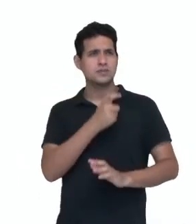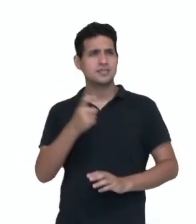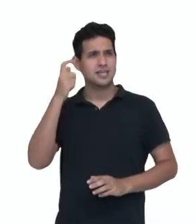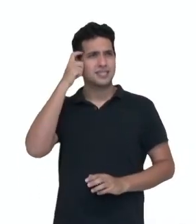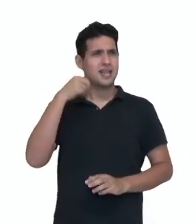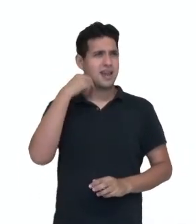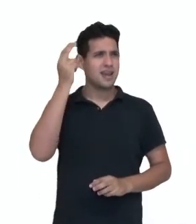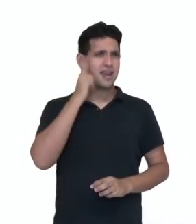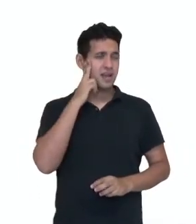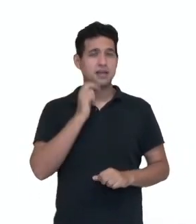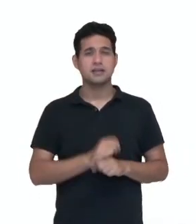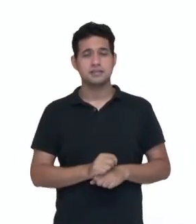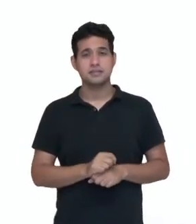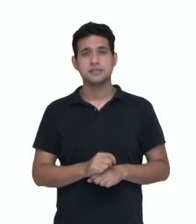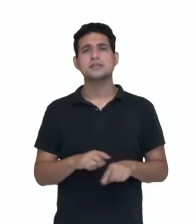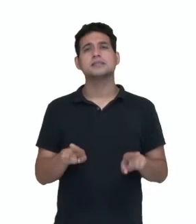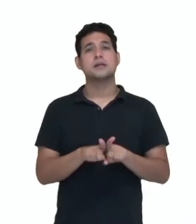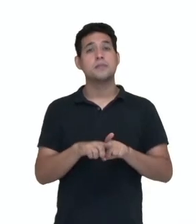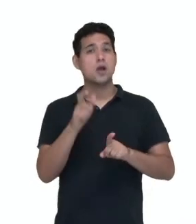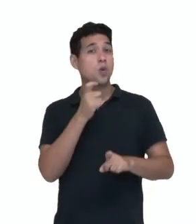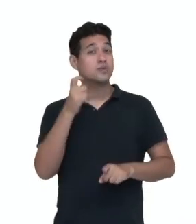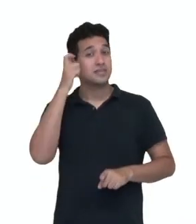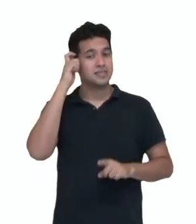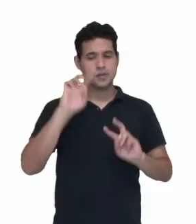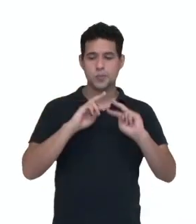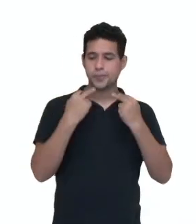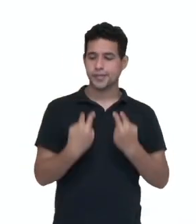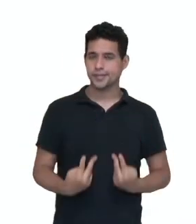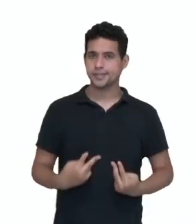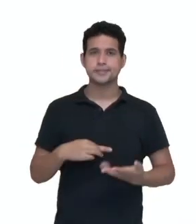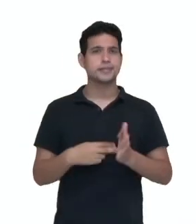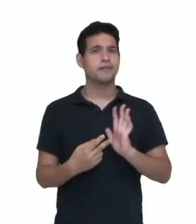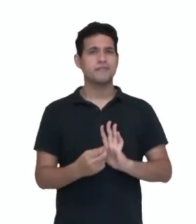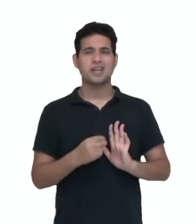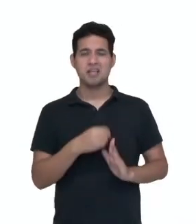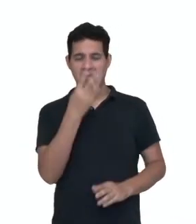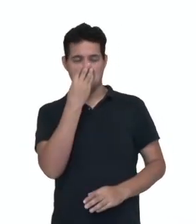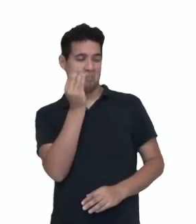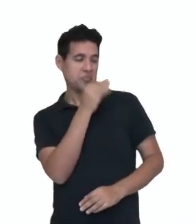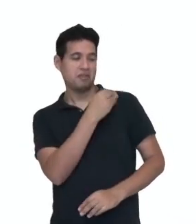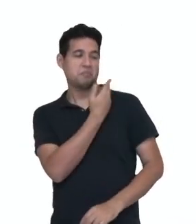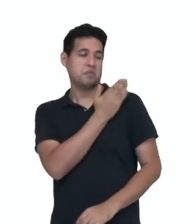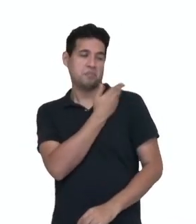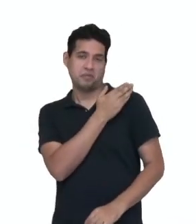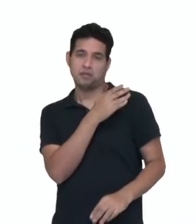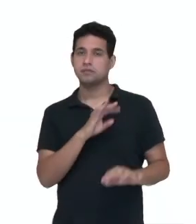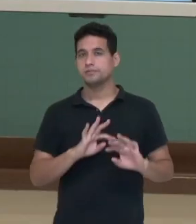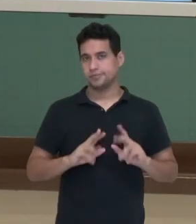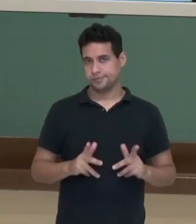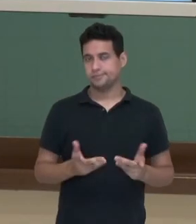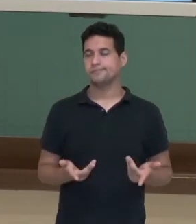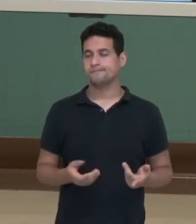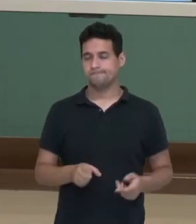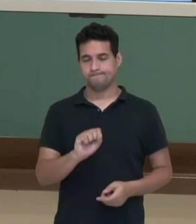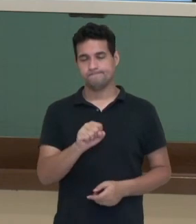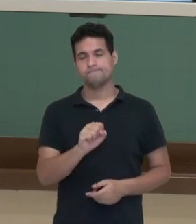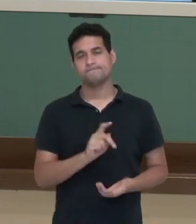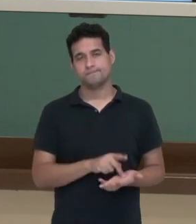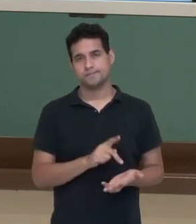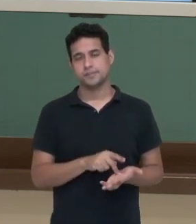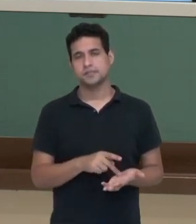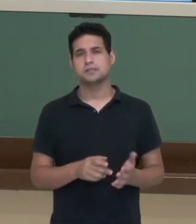consciência negra, enquanto a consciência humana for preconceituosa e racista.